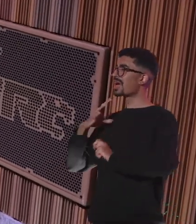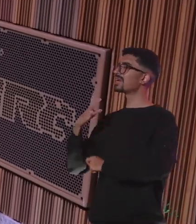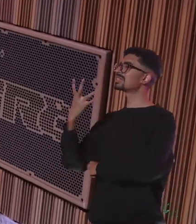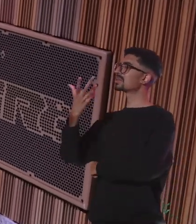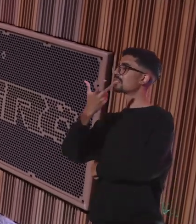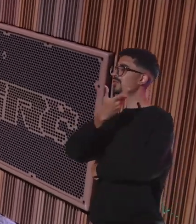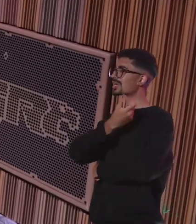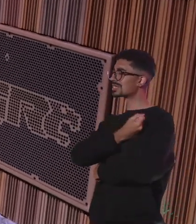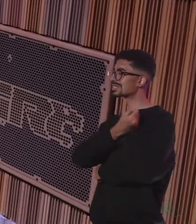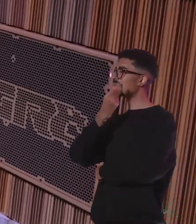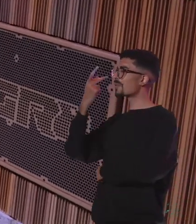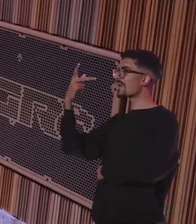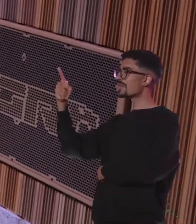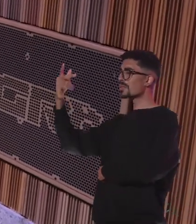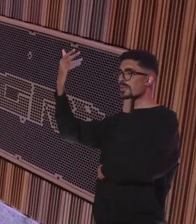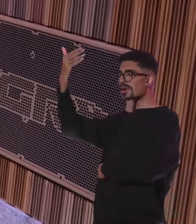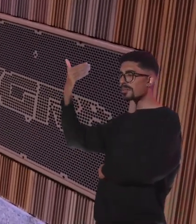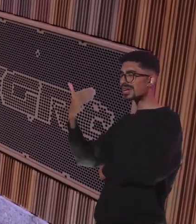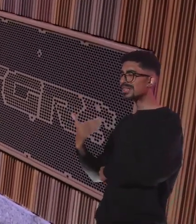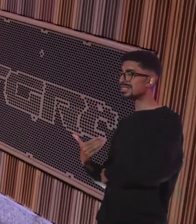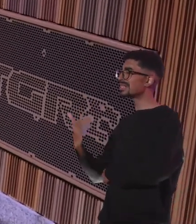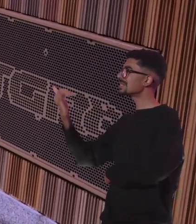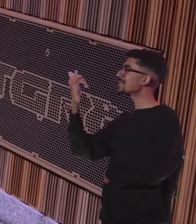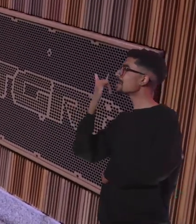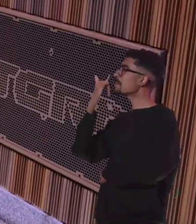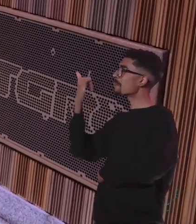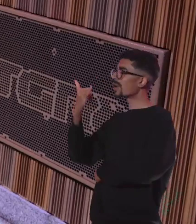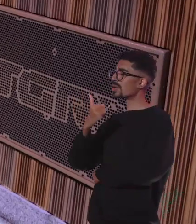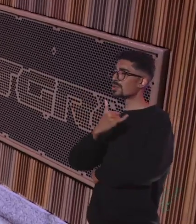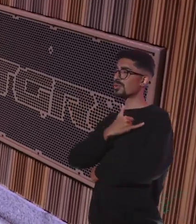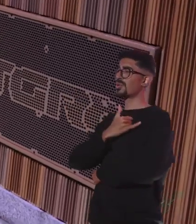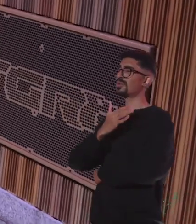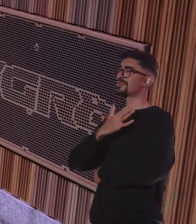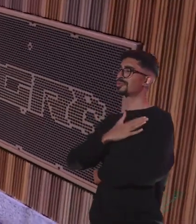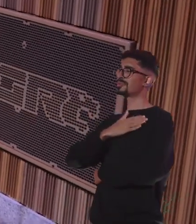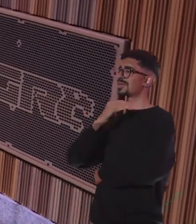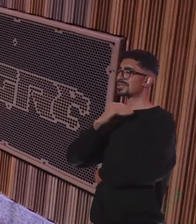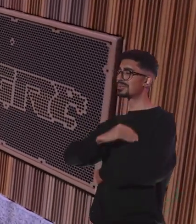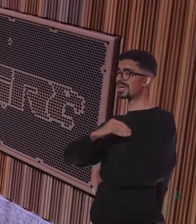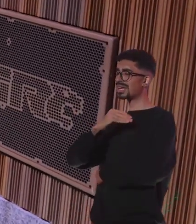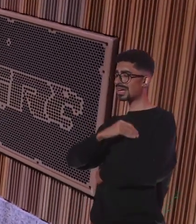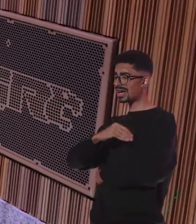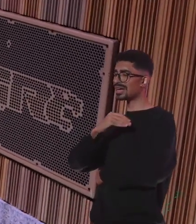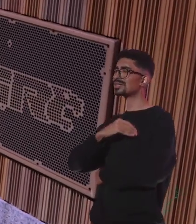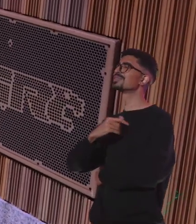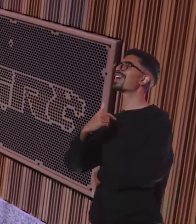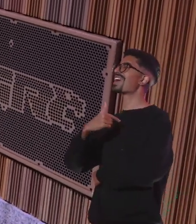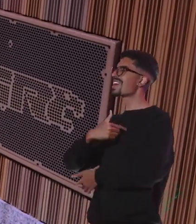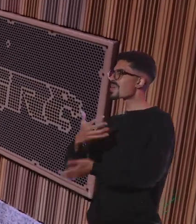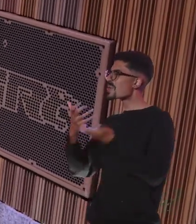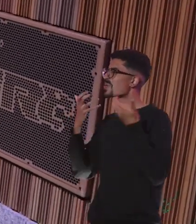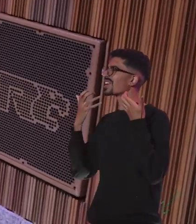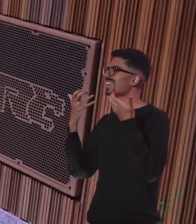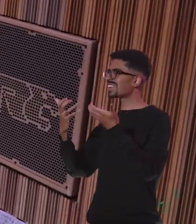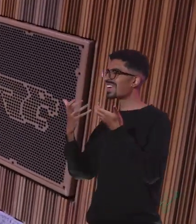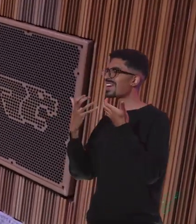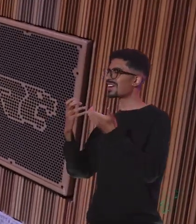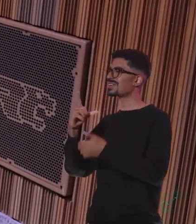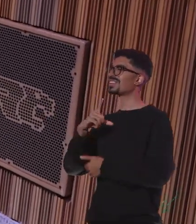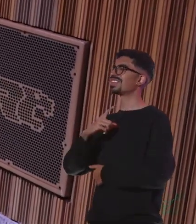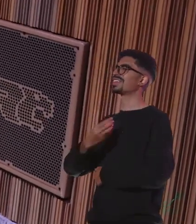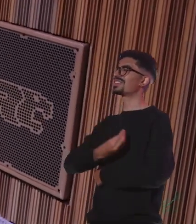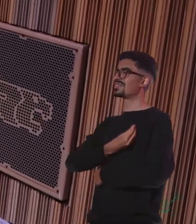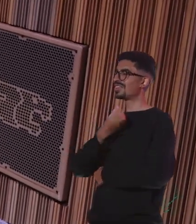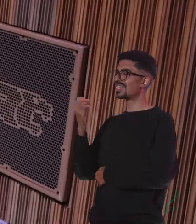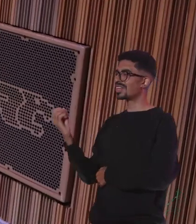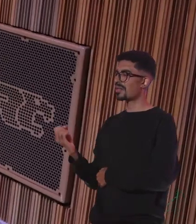presença e o perdão dos meus pecados. Eu quero uma nova história, em